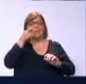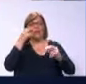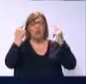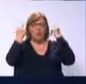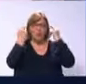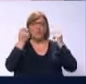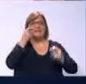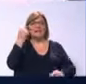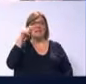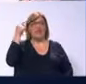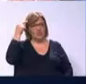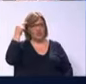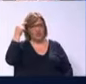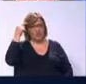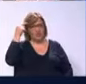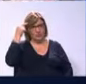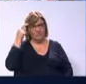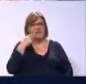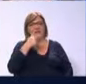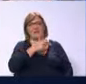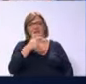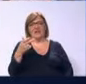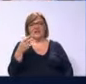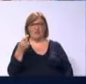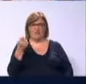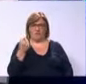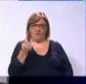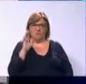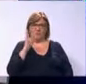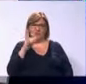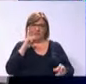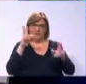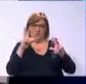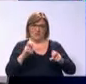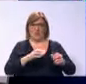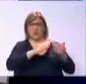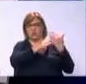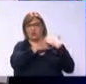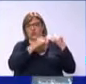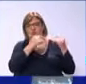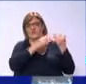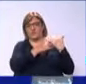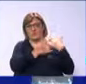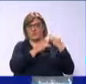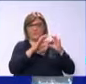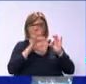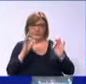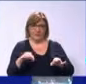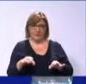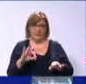tem juízo são frases fortes que carecem de investigação das autoridades responsáveis pela qual